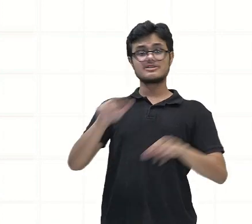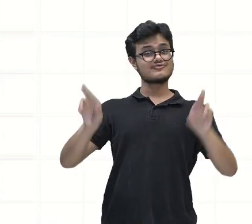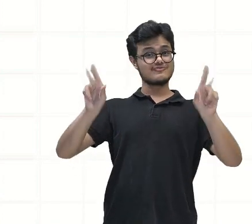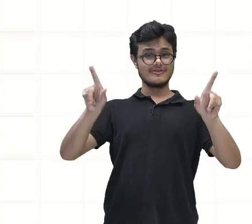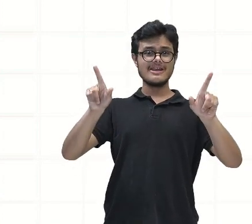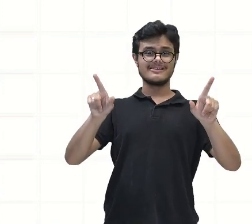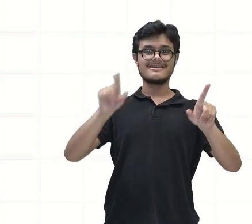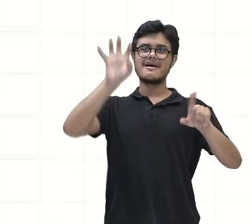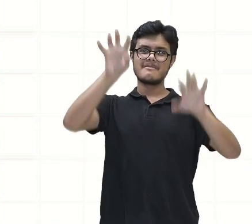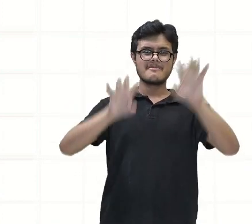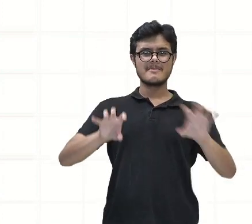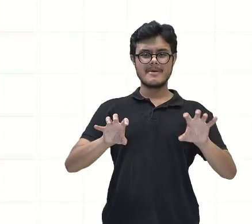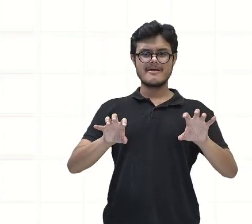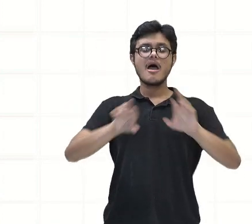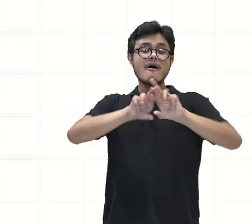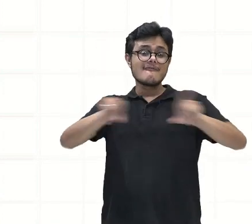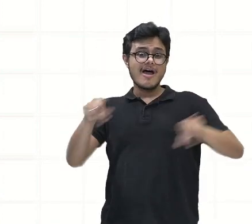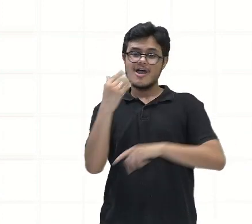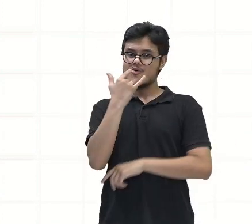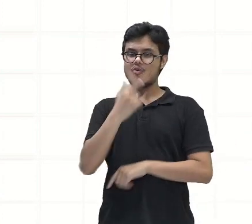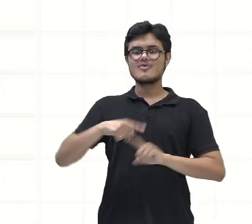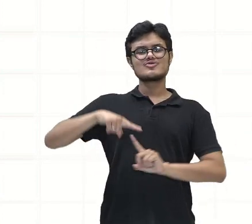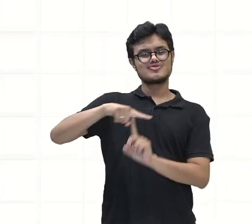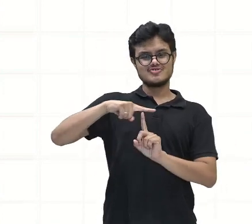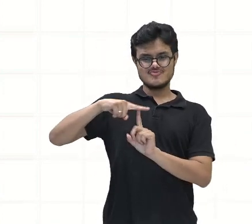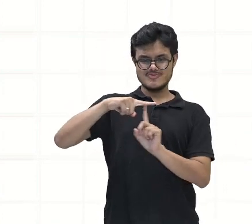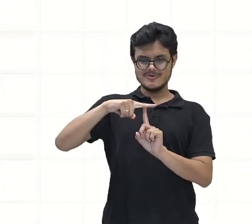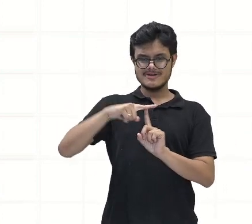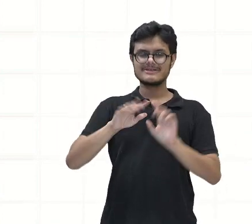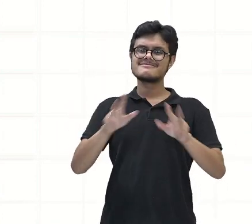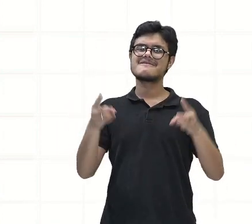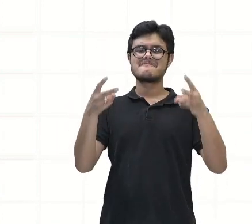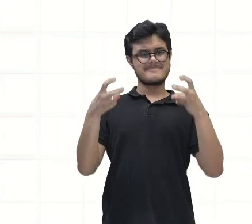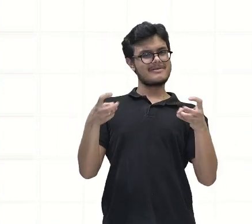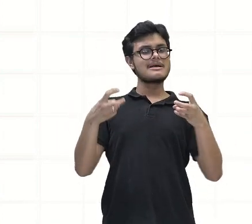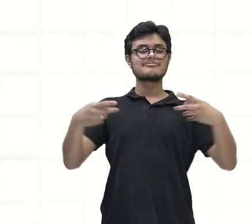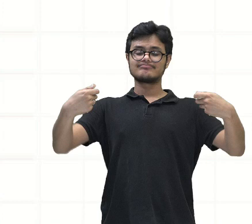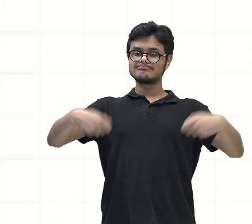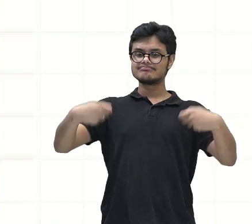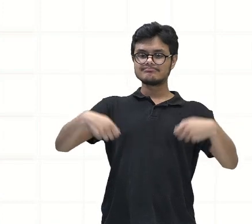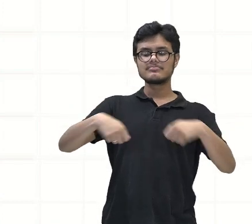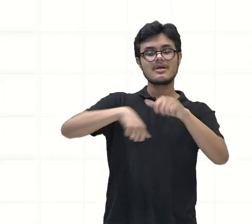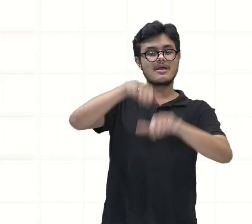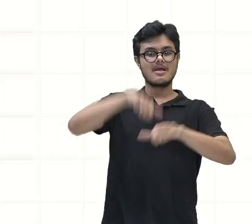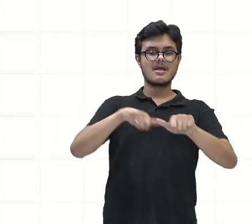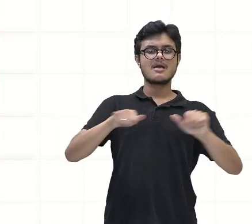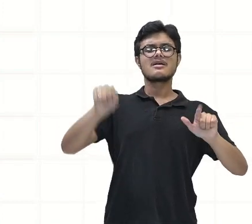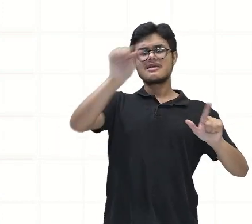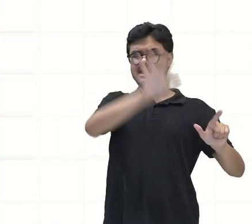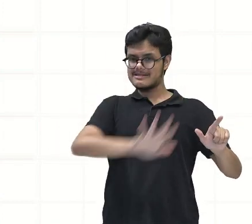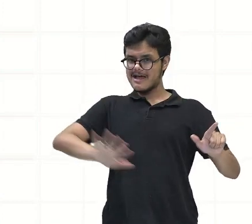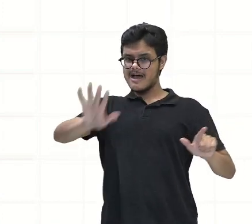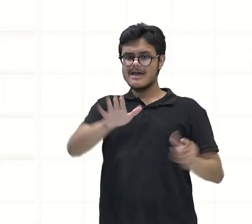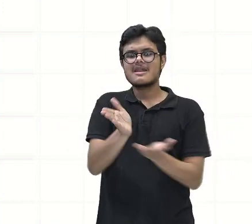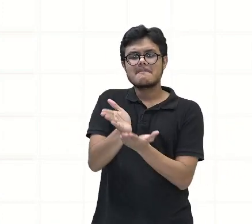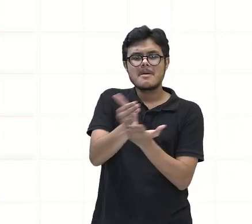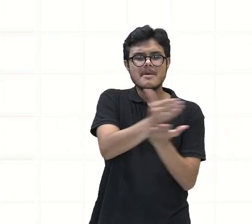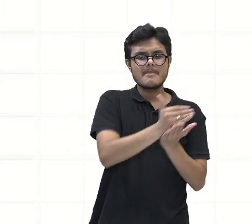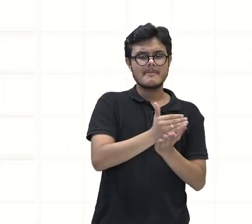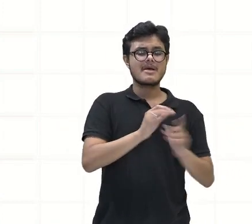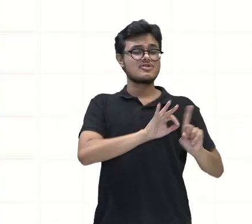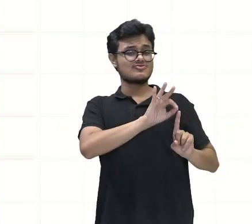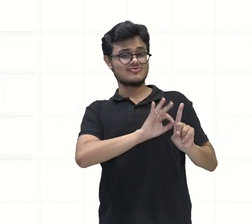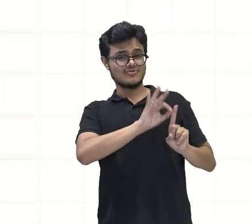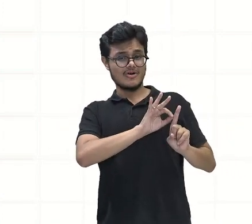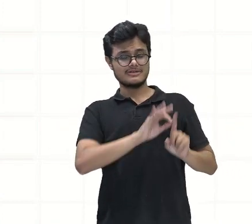em diferentes tonalidades é importante Observar isso né sobre essa área colhida então por exemplo